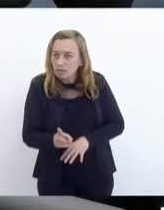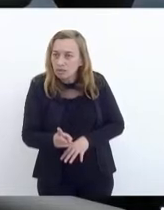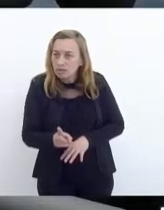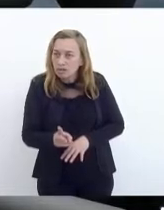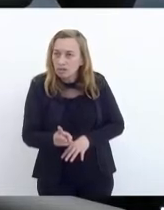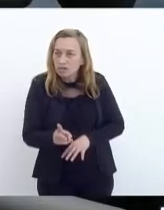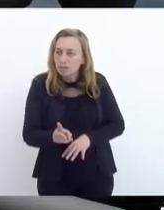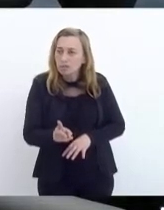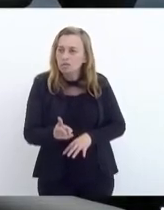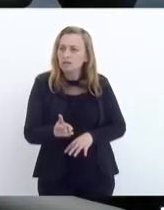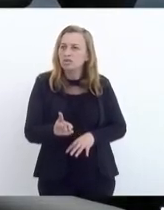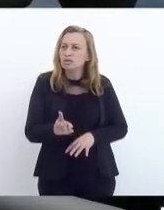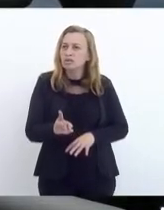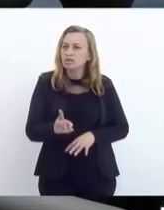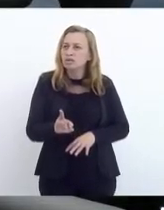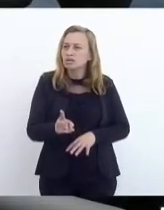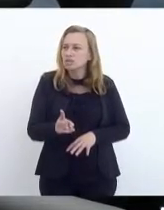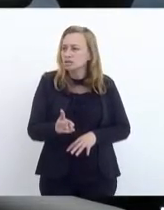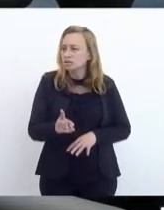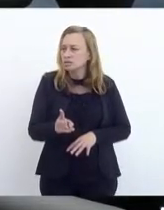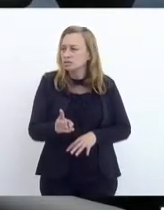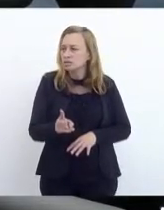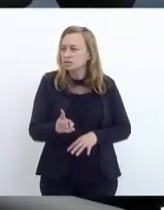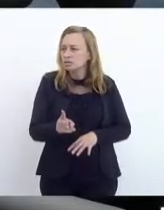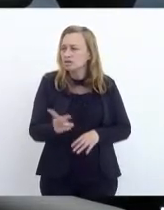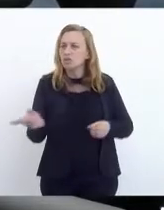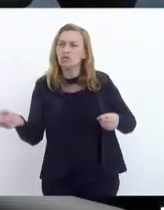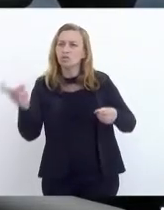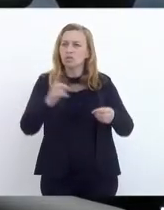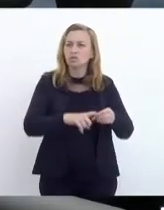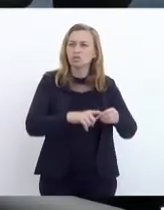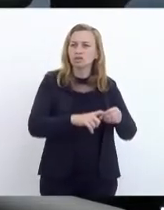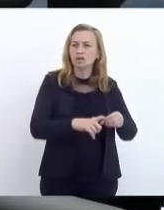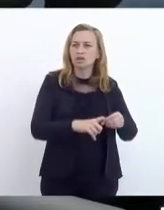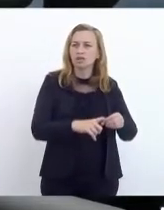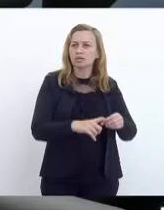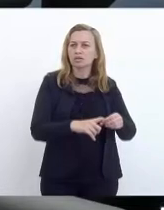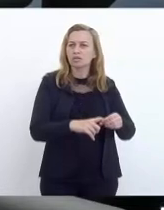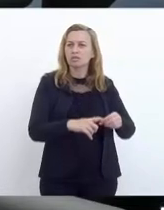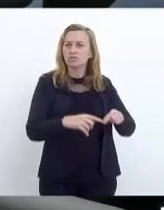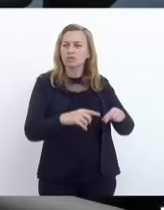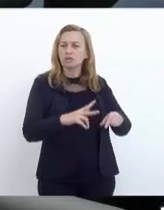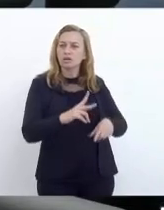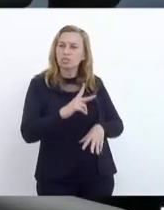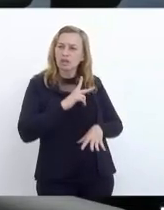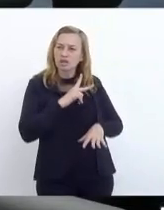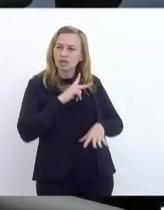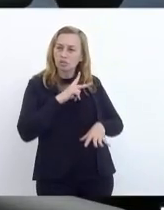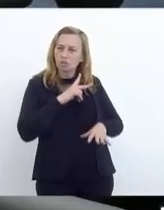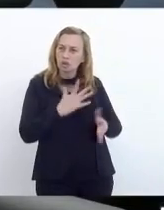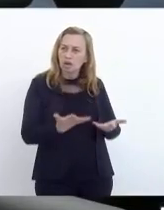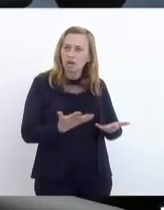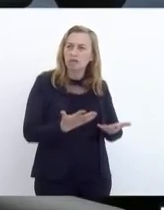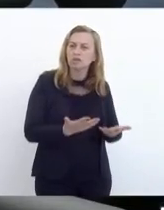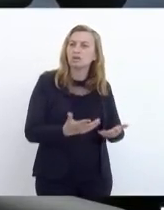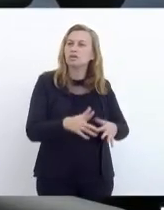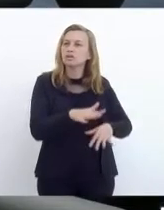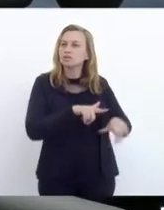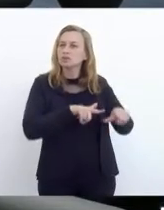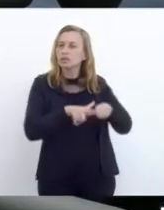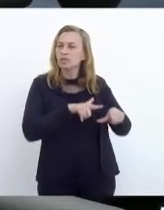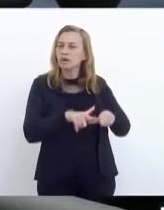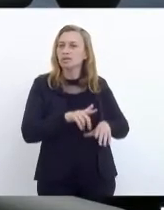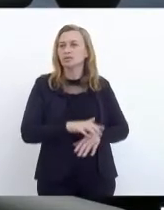pela iniciativa privada, deixando o público cada vez com menos espaço, portanto, também com menos